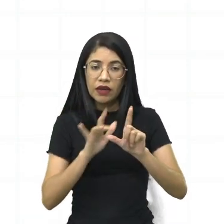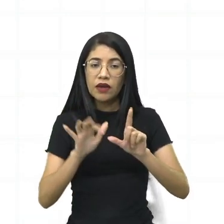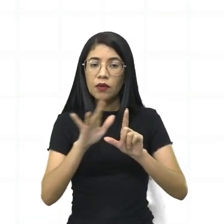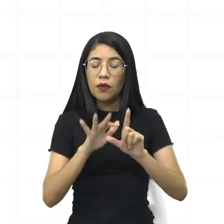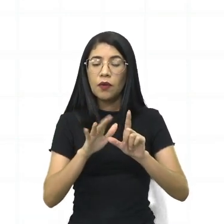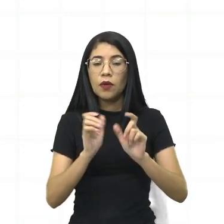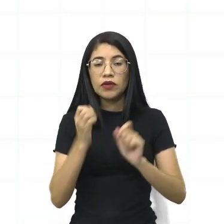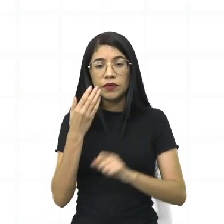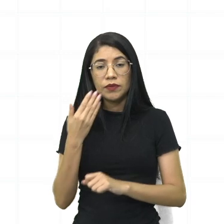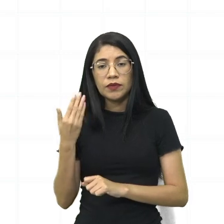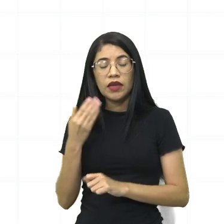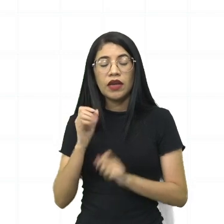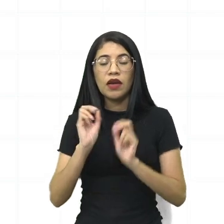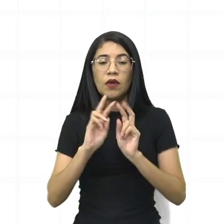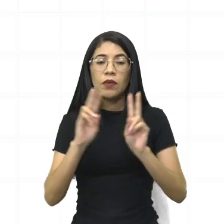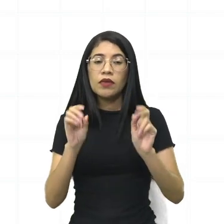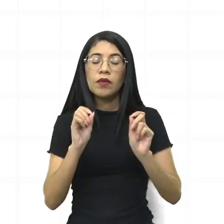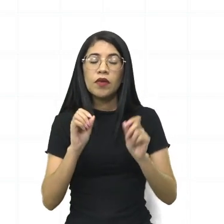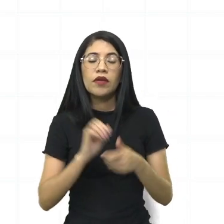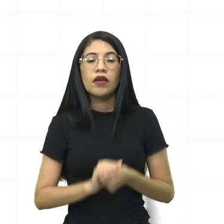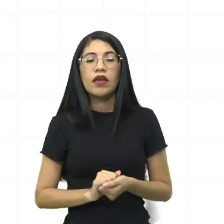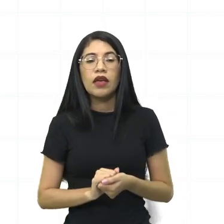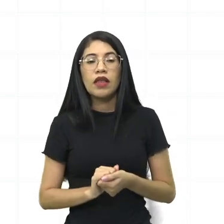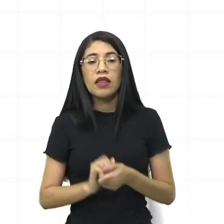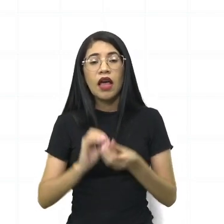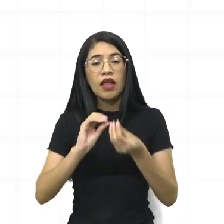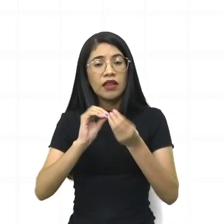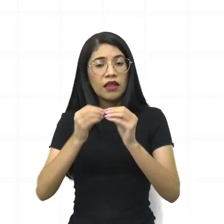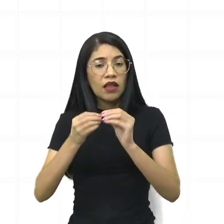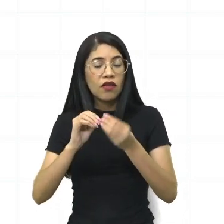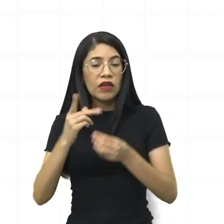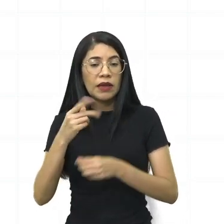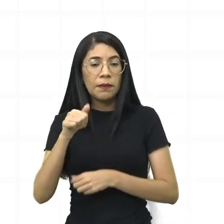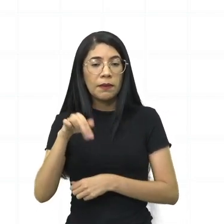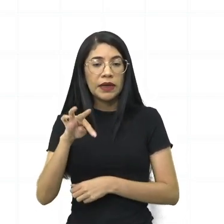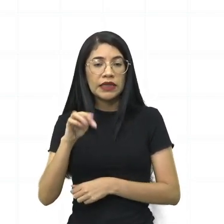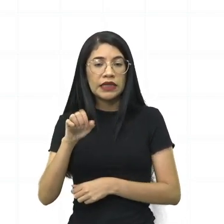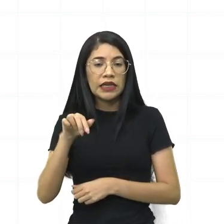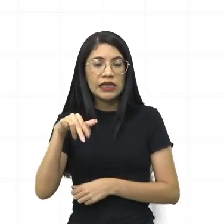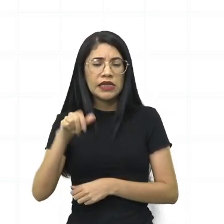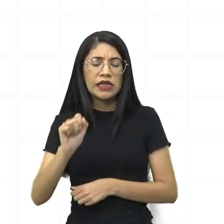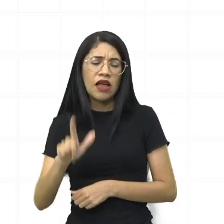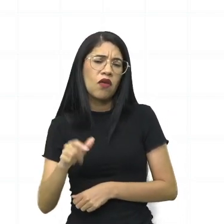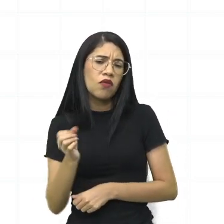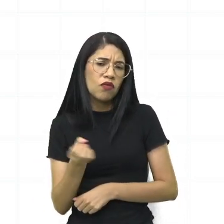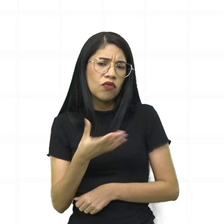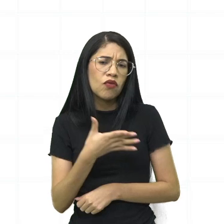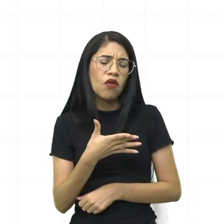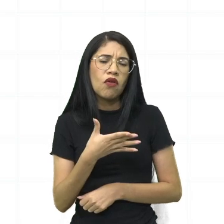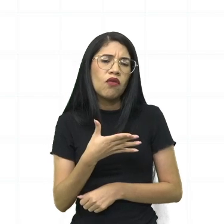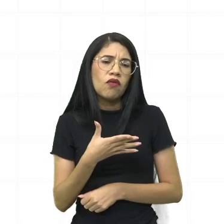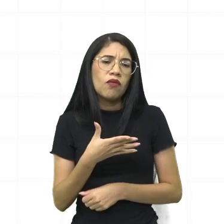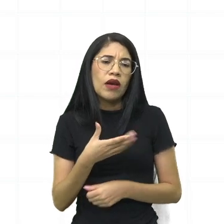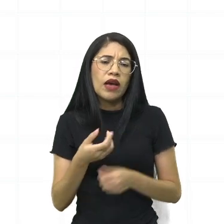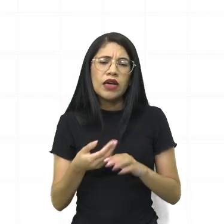vocês. É uma resenha sobre a novela Pantanal, né? Que saiu recente do